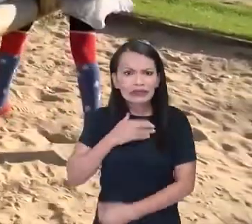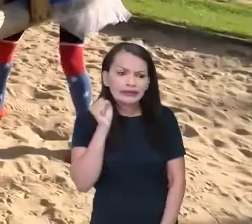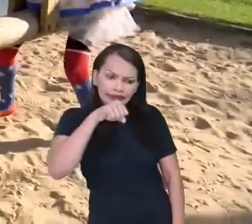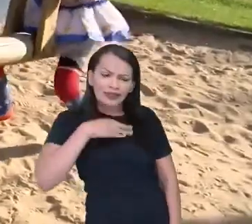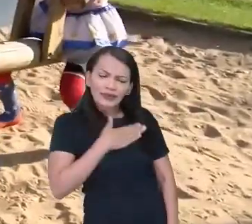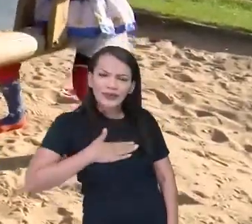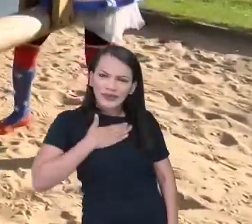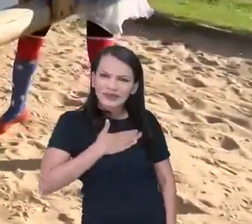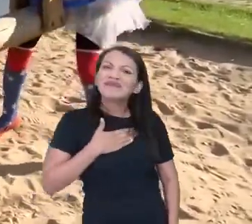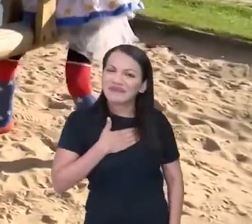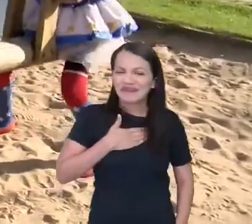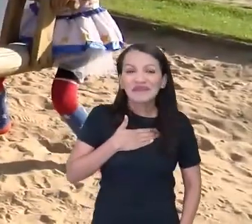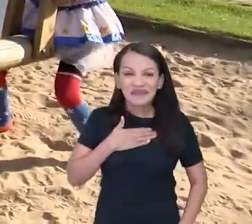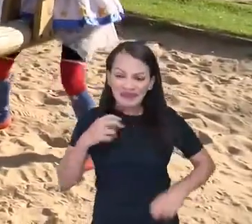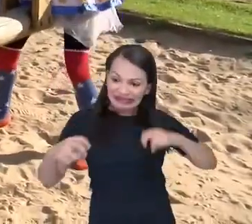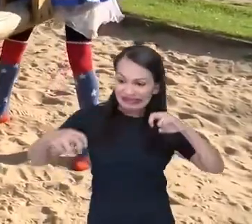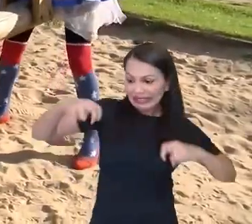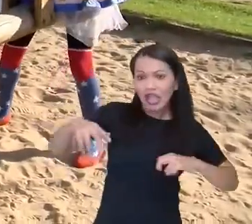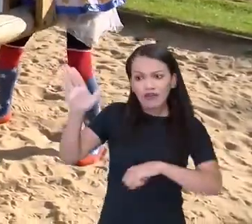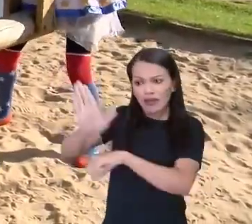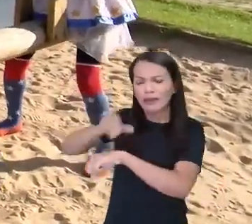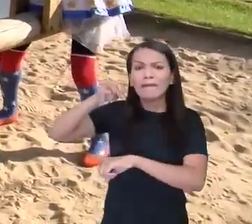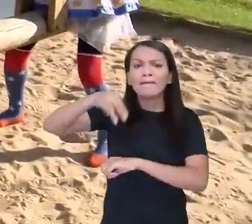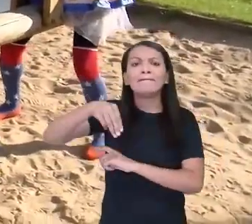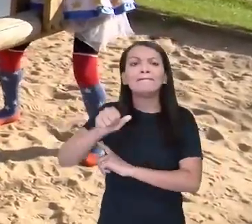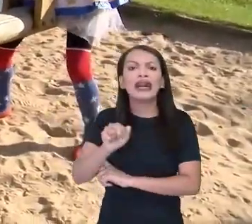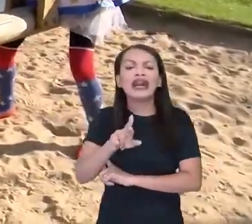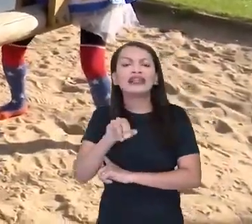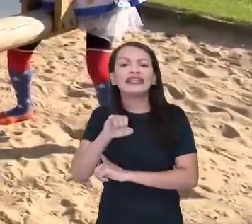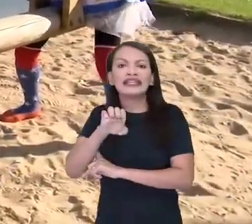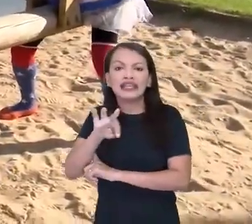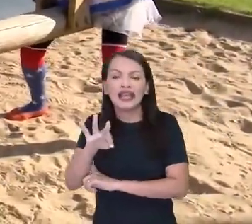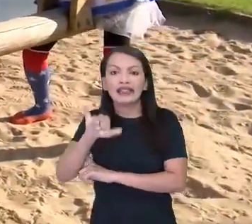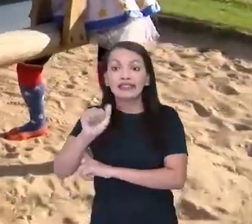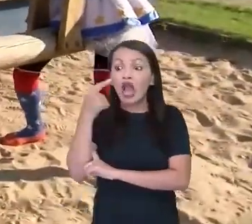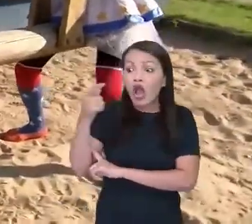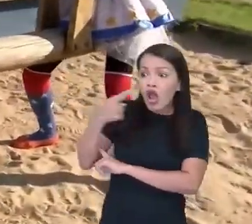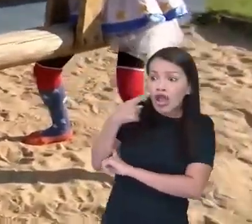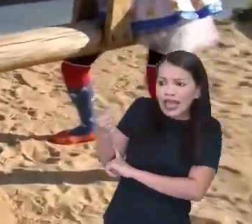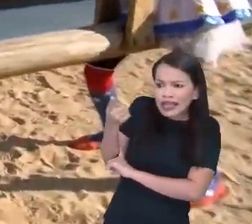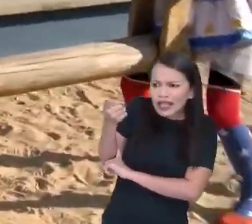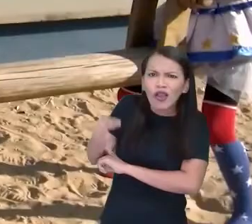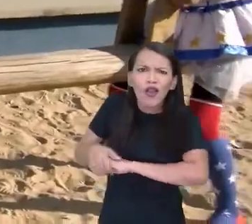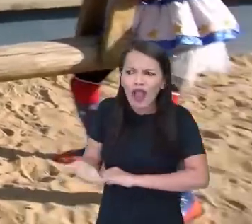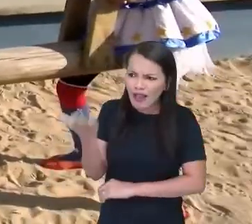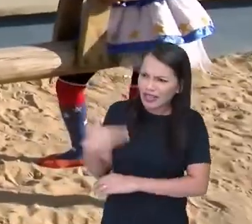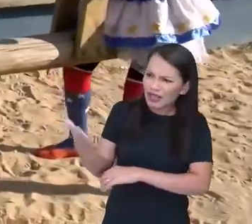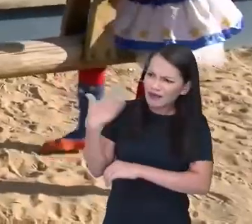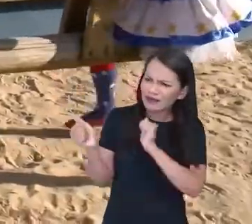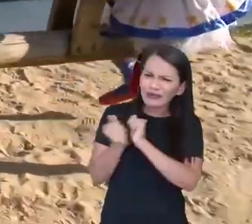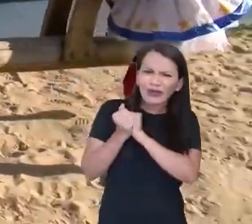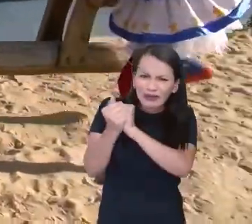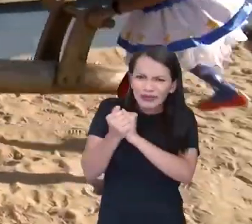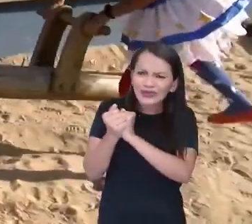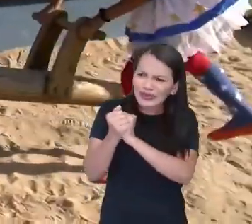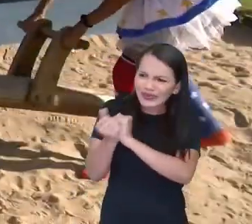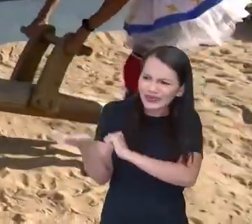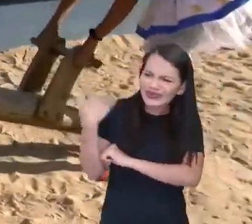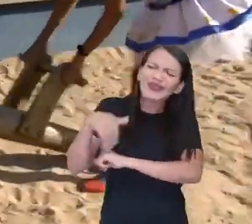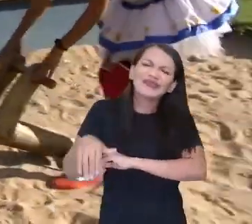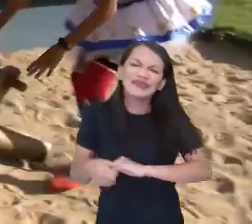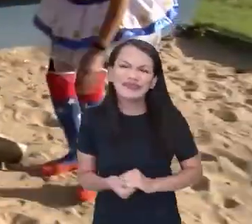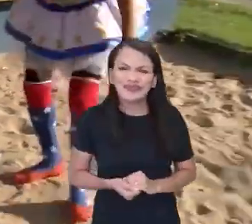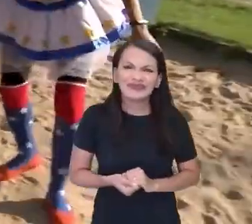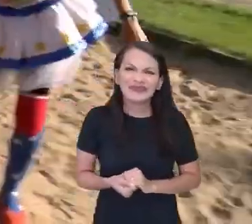É! Vamos chamar a Marieta? Bora, bora, bora. Olha ela ali, ó! Olha lá atrás dela!